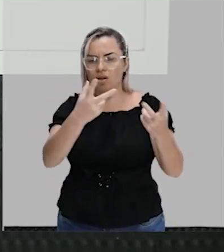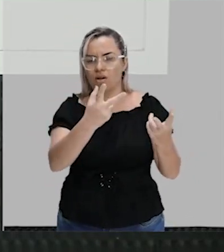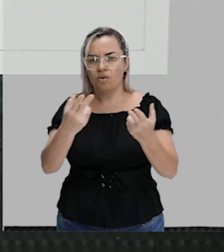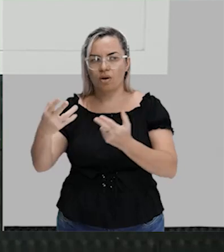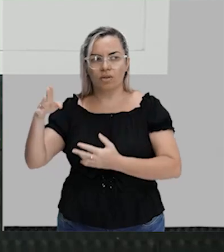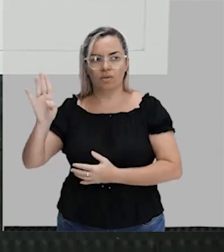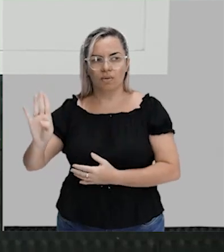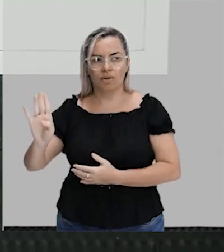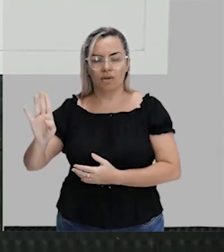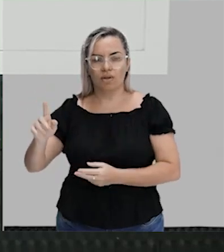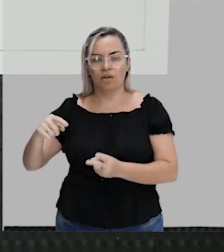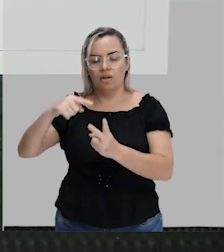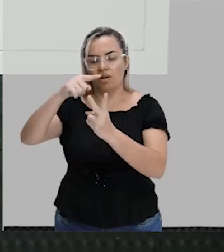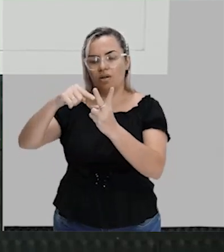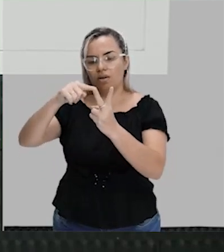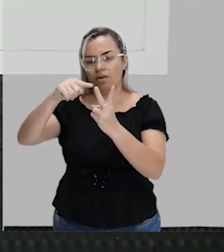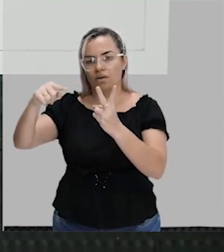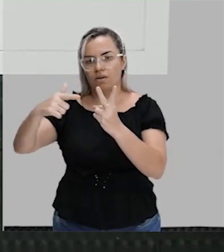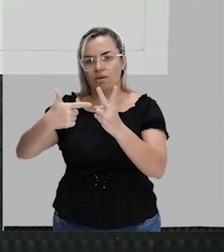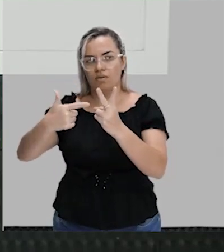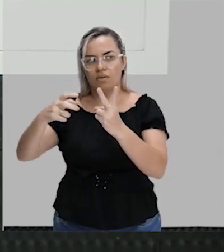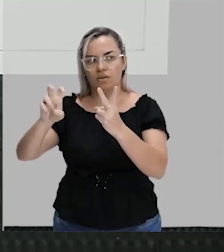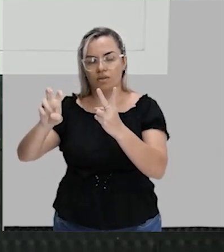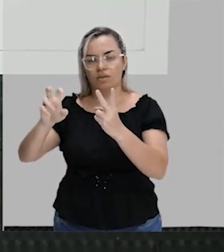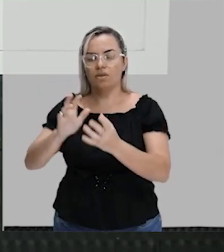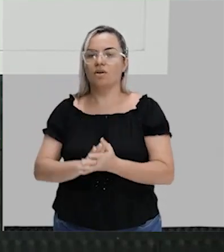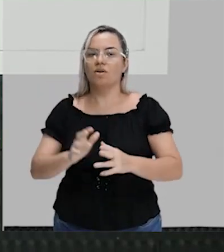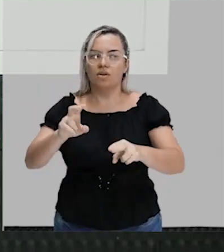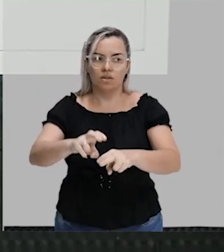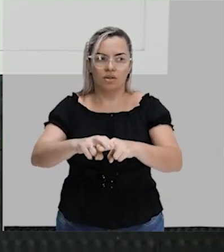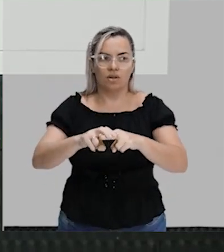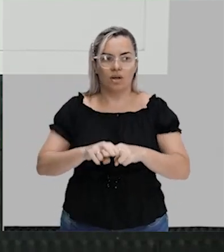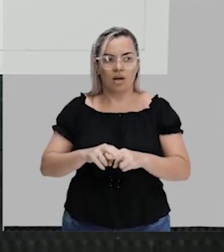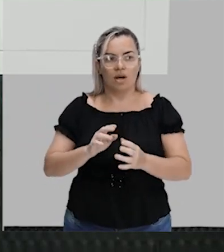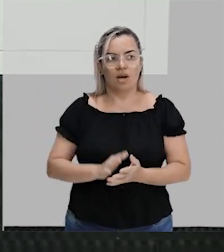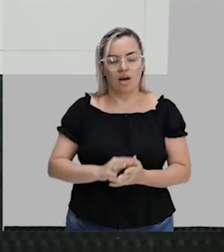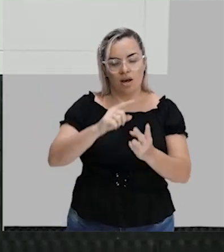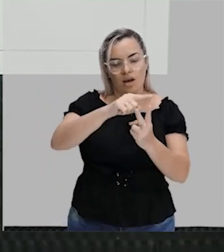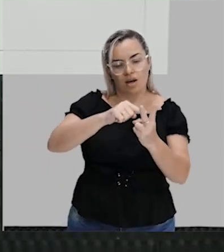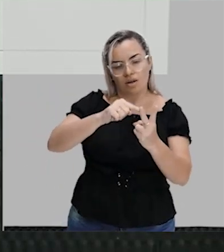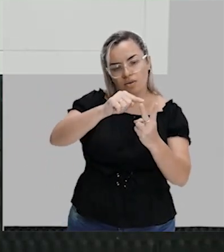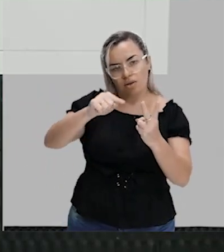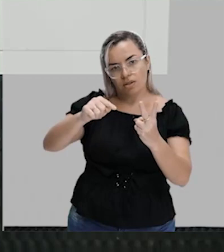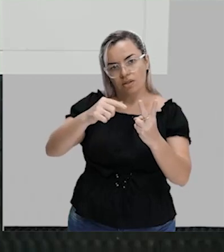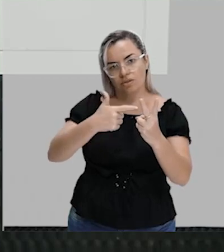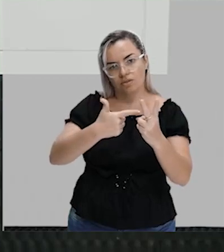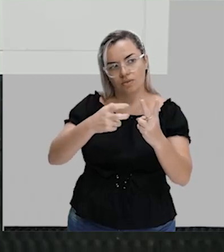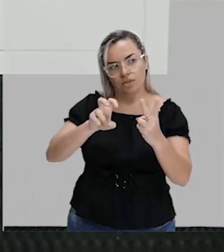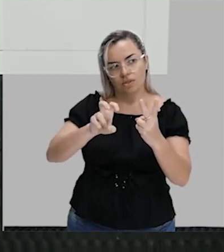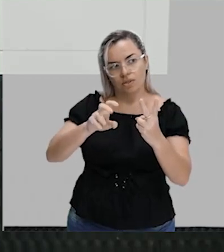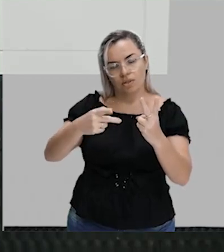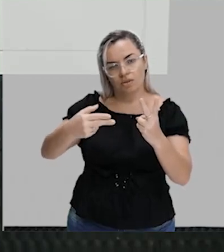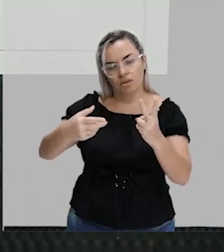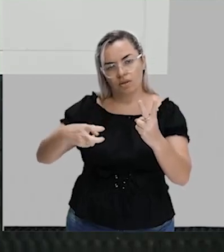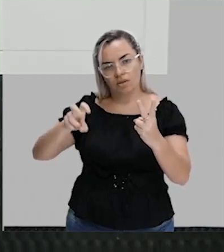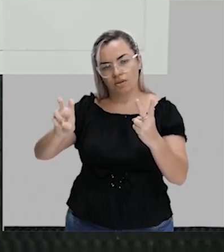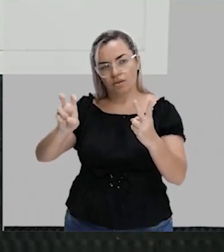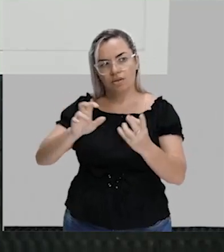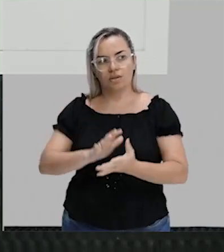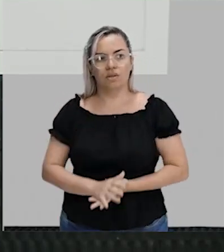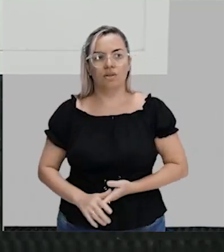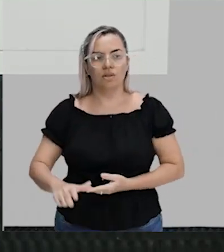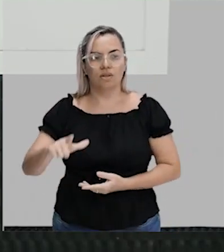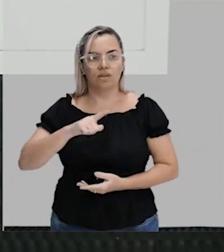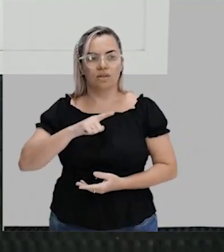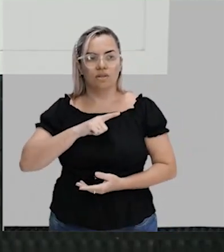5 Então esse elemento aqui é igual a esse aqui sim aqui eu tenho um e tenho